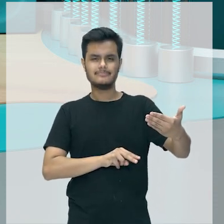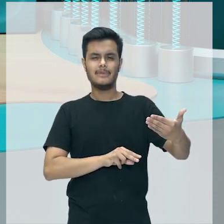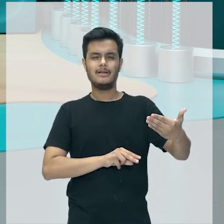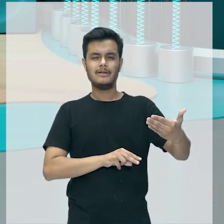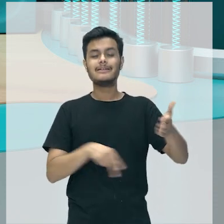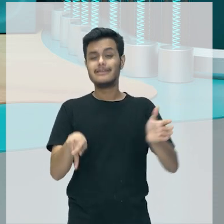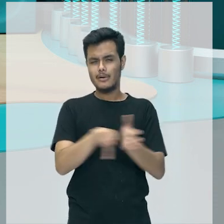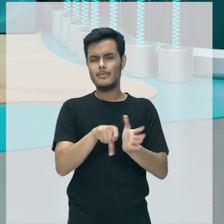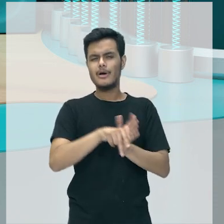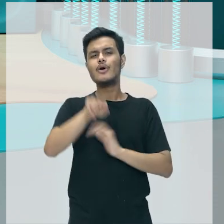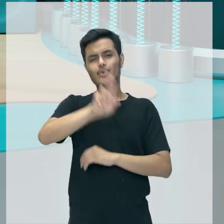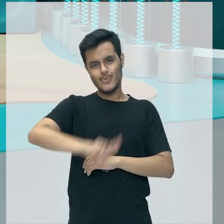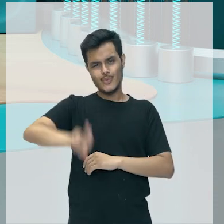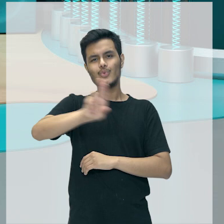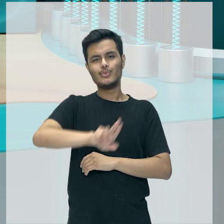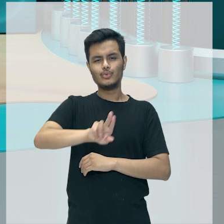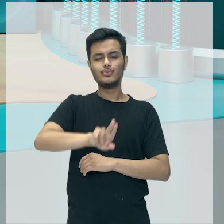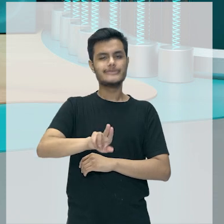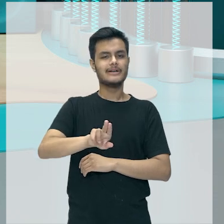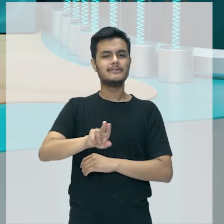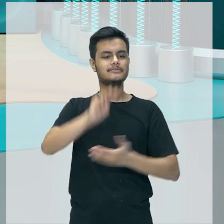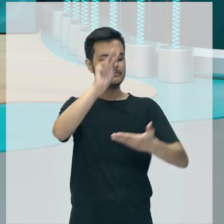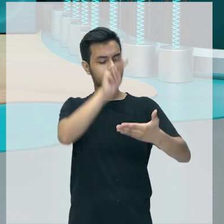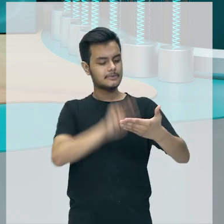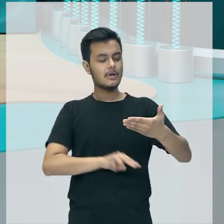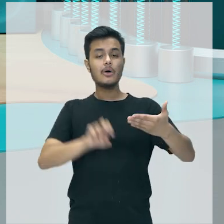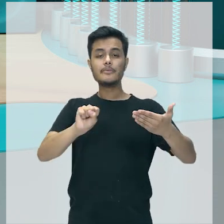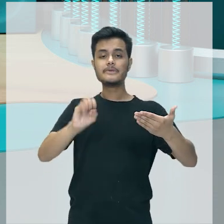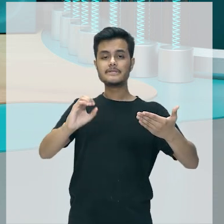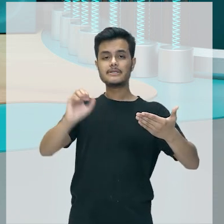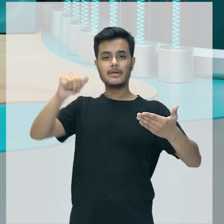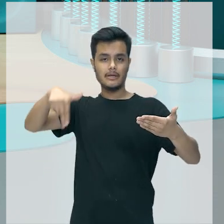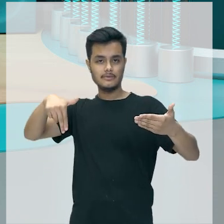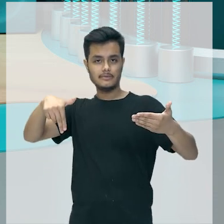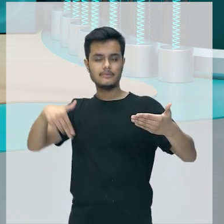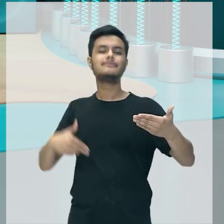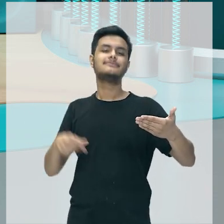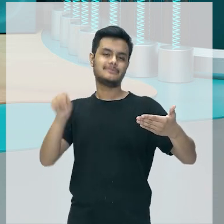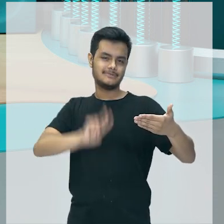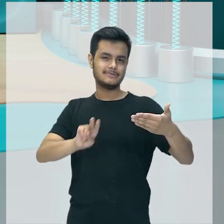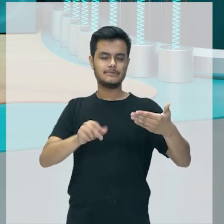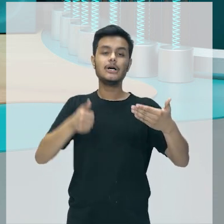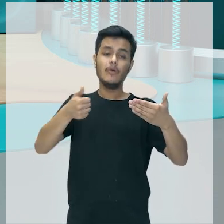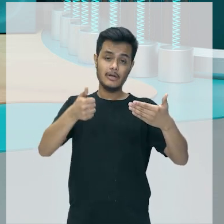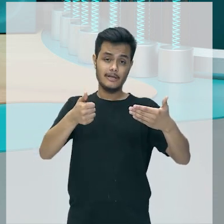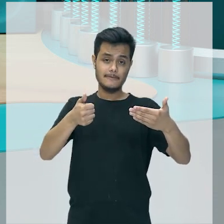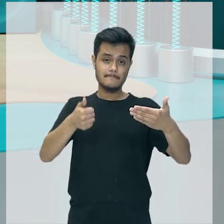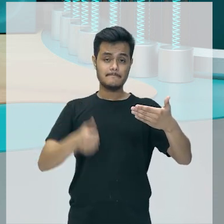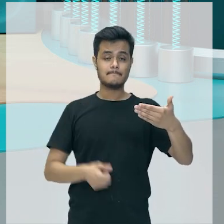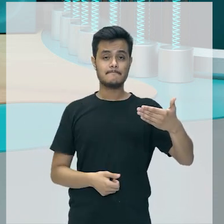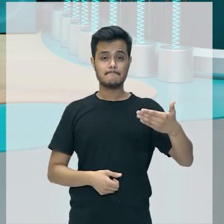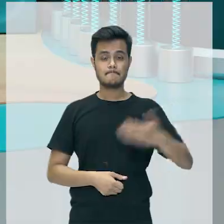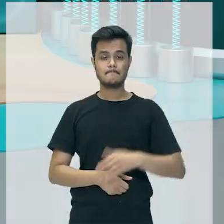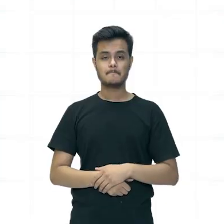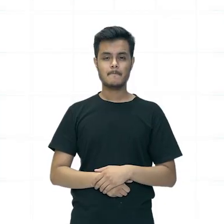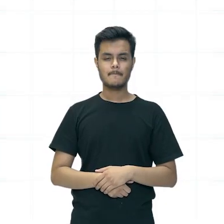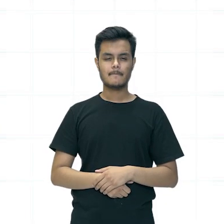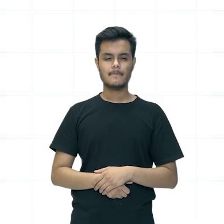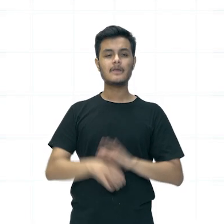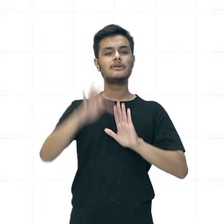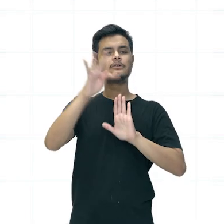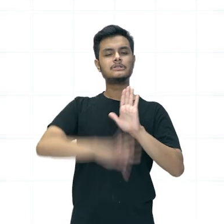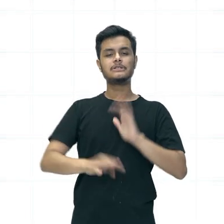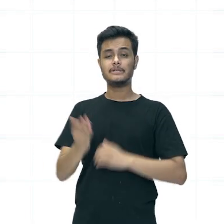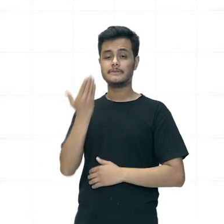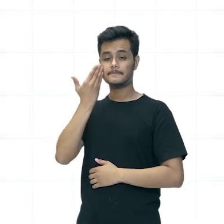tal, né, a gente sempre procura algo específico, a gente não lê tudo no geral, ok? E eu trouxe um texto para